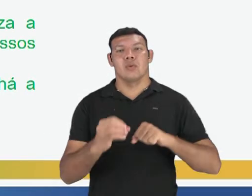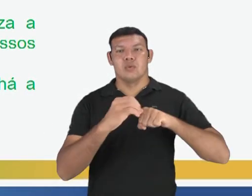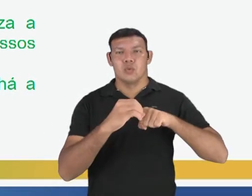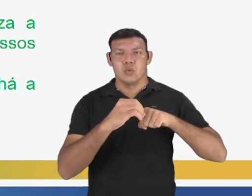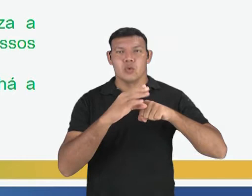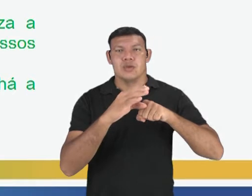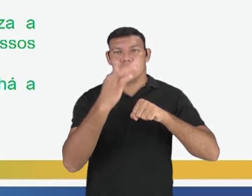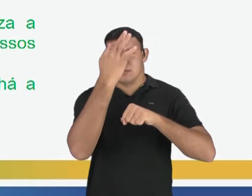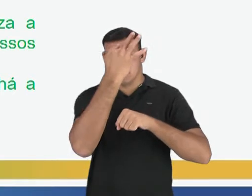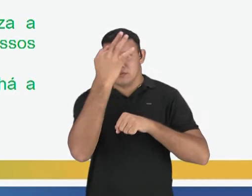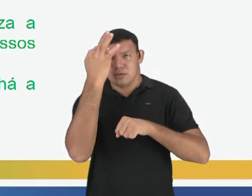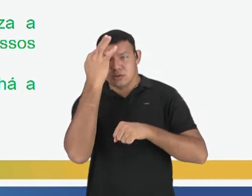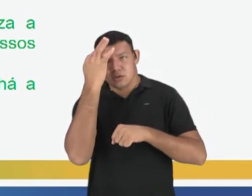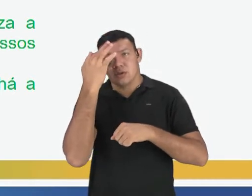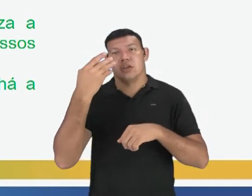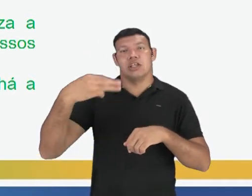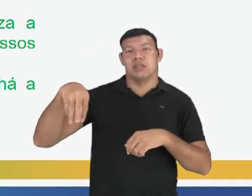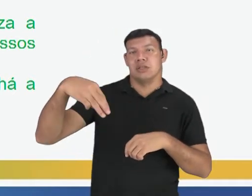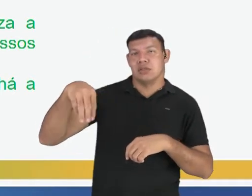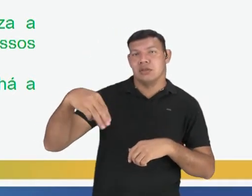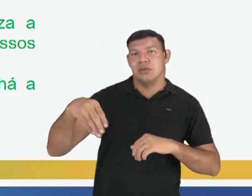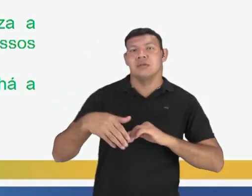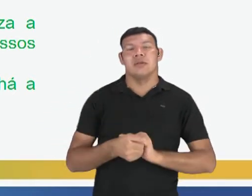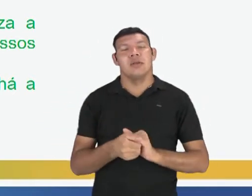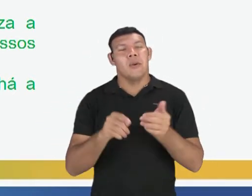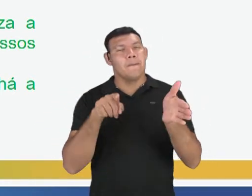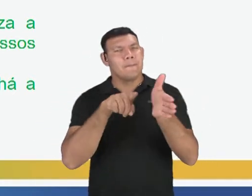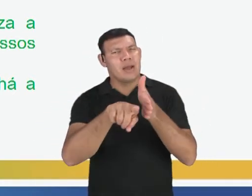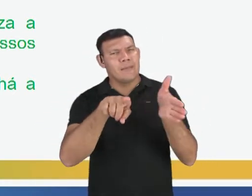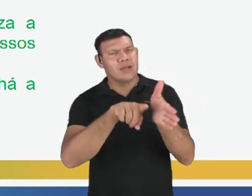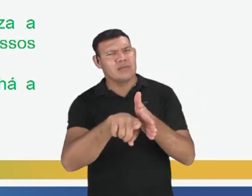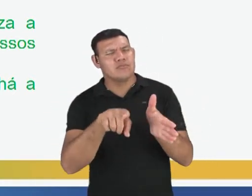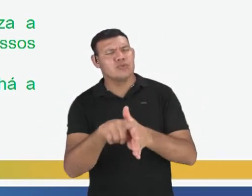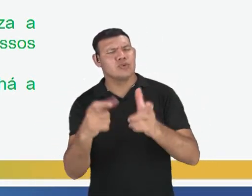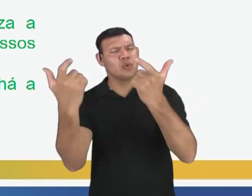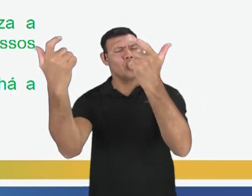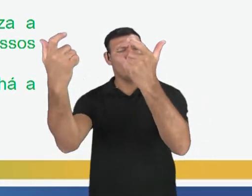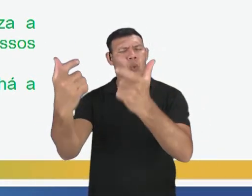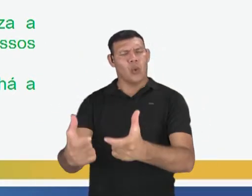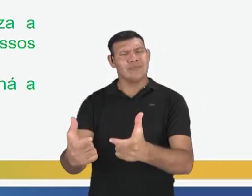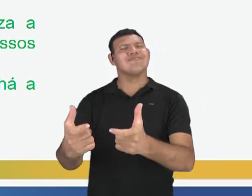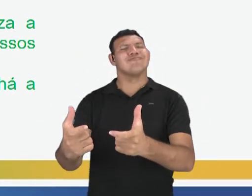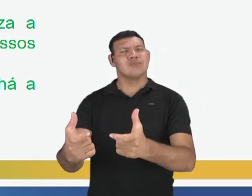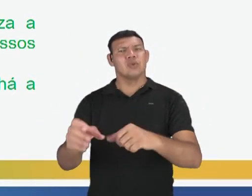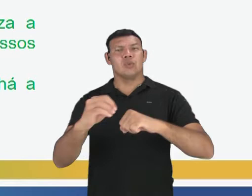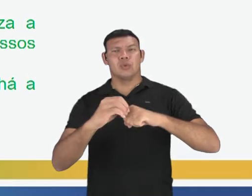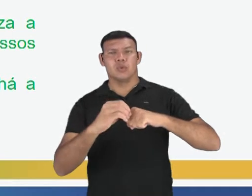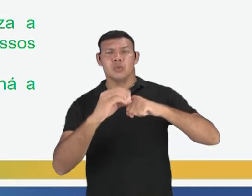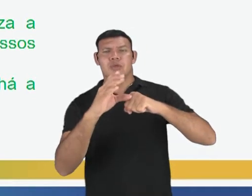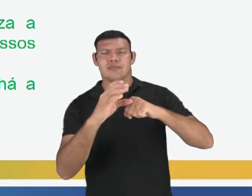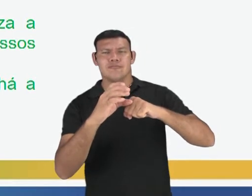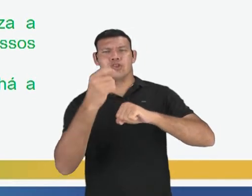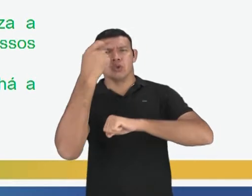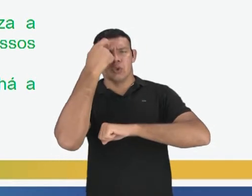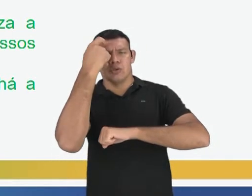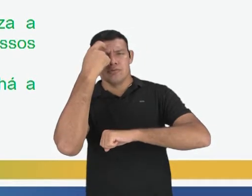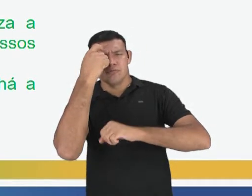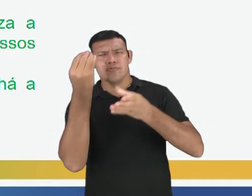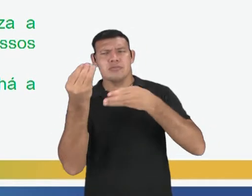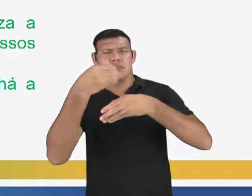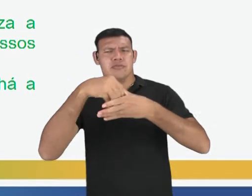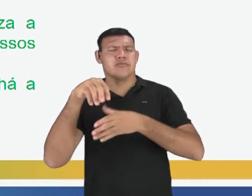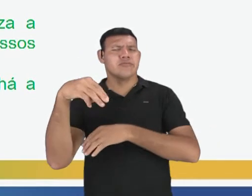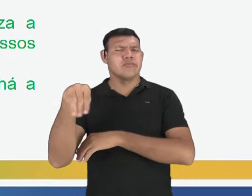conhecimento da filosofia da matemática, interroga-se sobre o lugar do conhecimento na lógica e na própria matemática. Então, ele